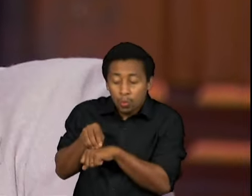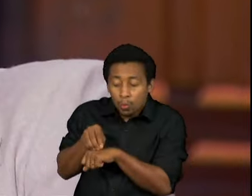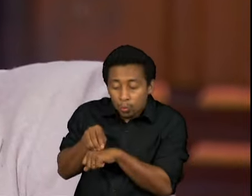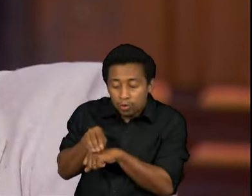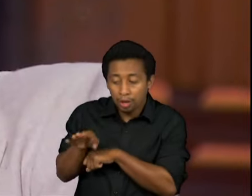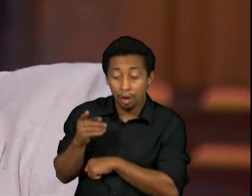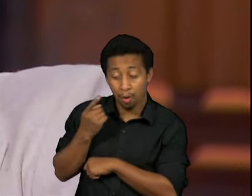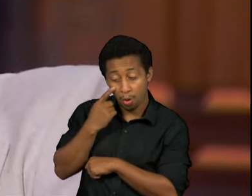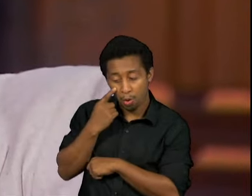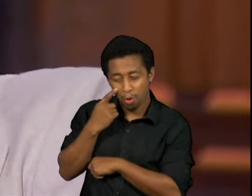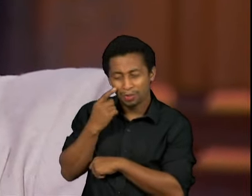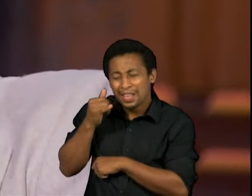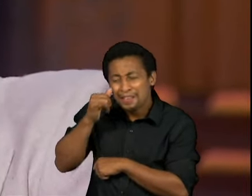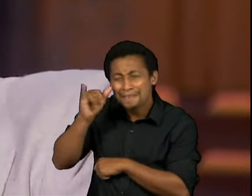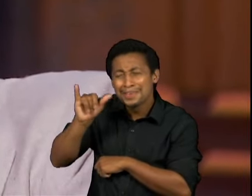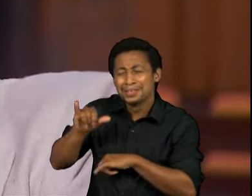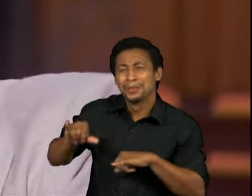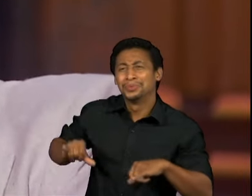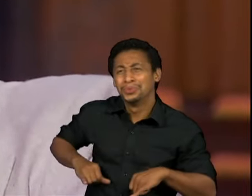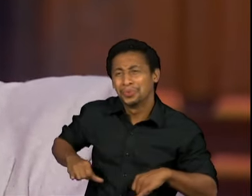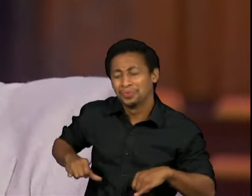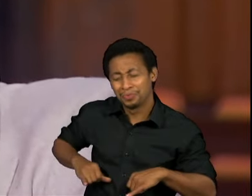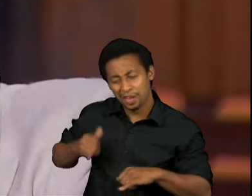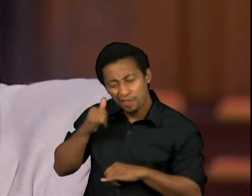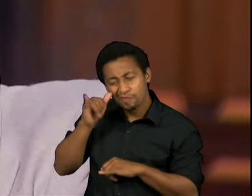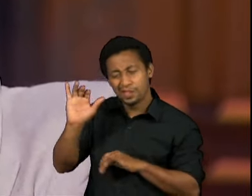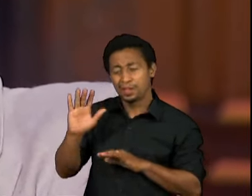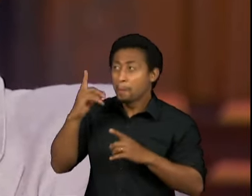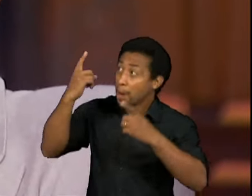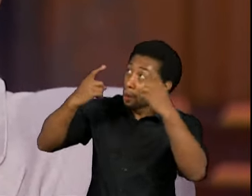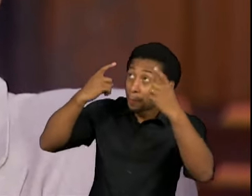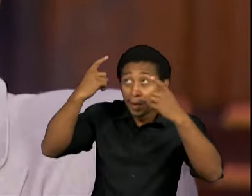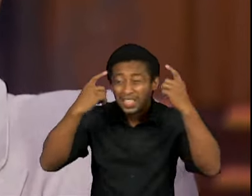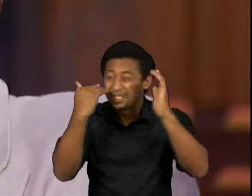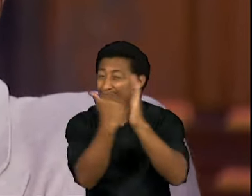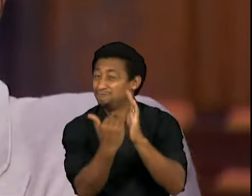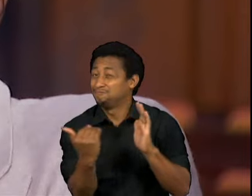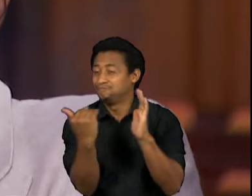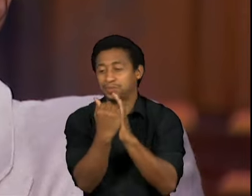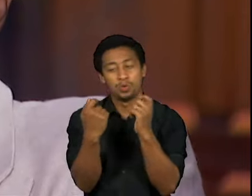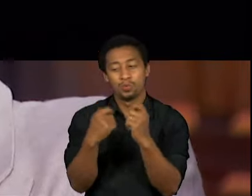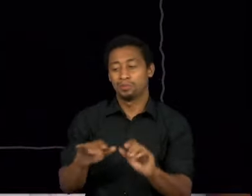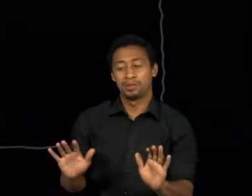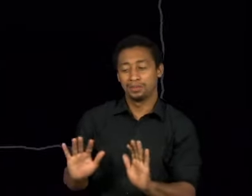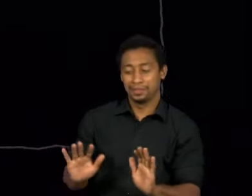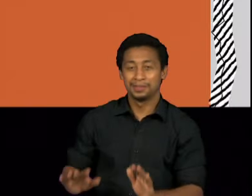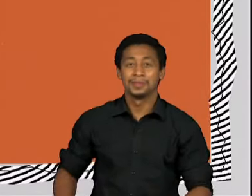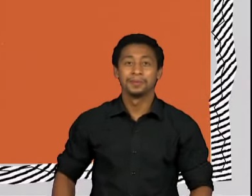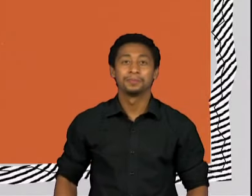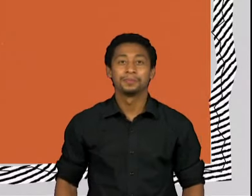e não sofrer tanto não dá tanta importância para os outros talvez